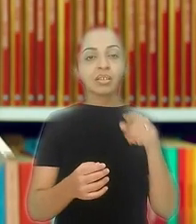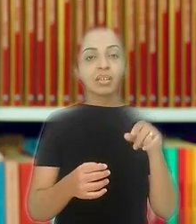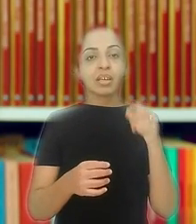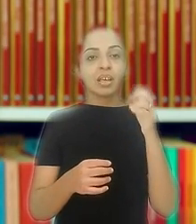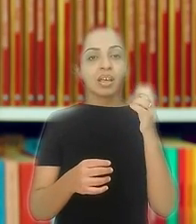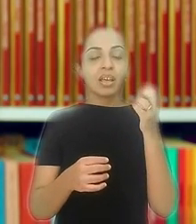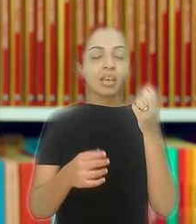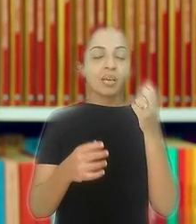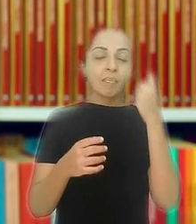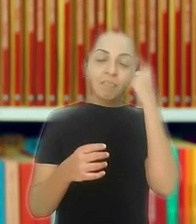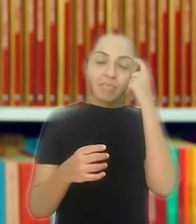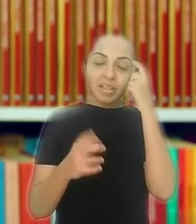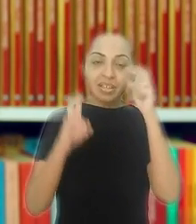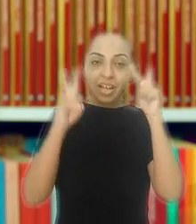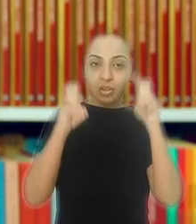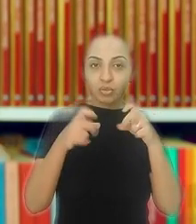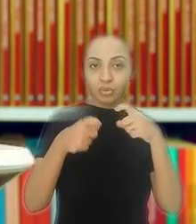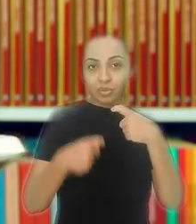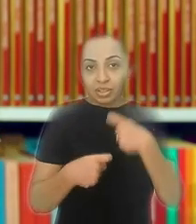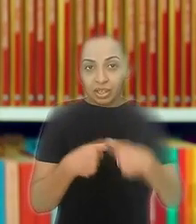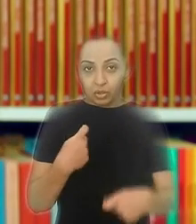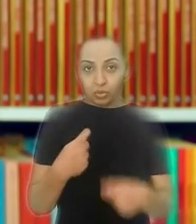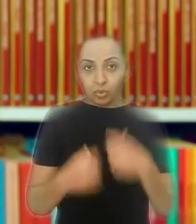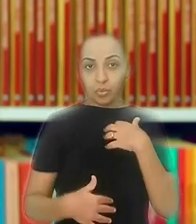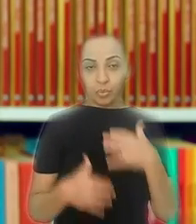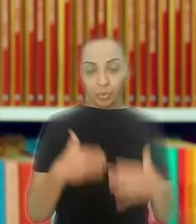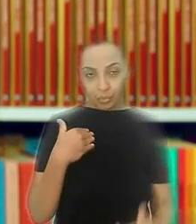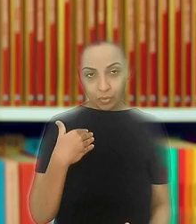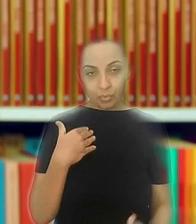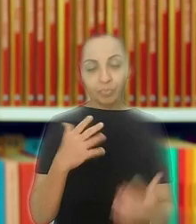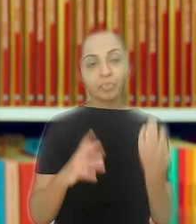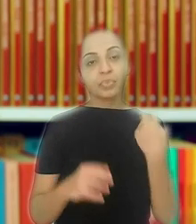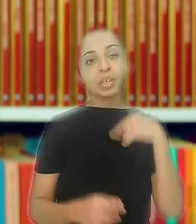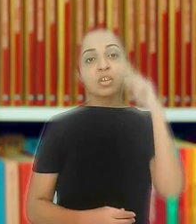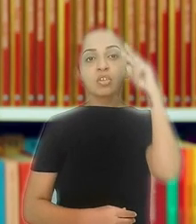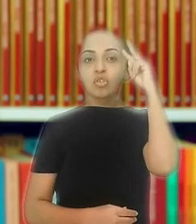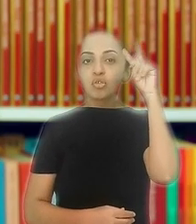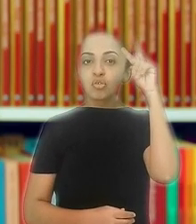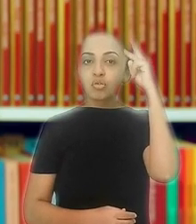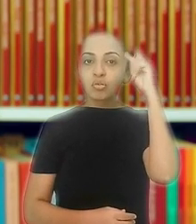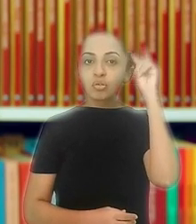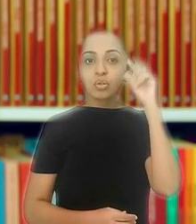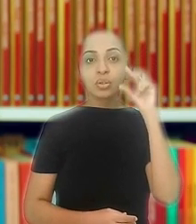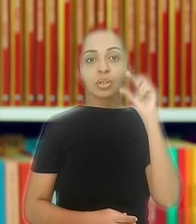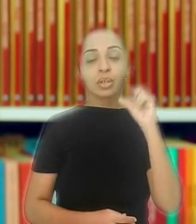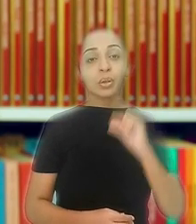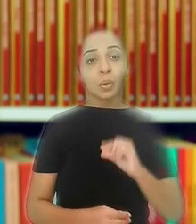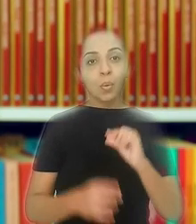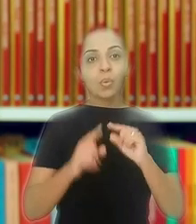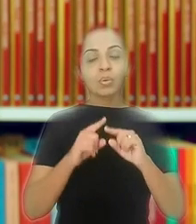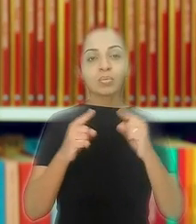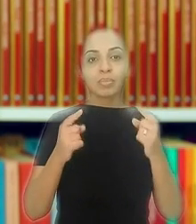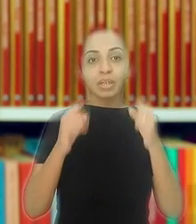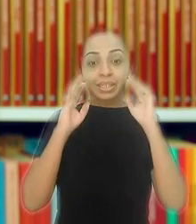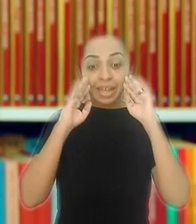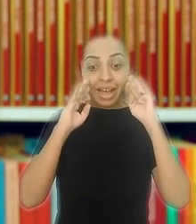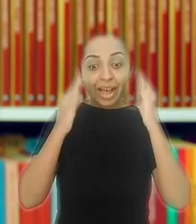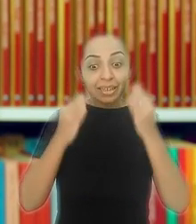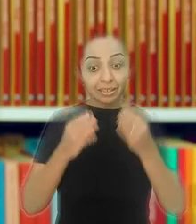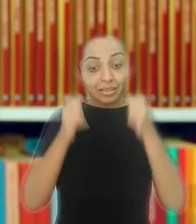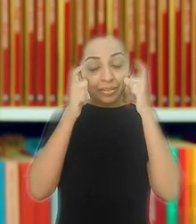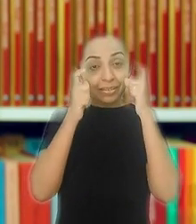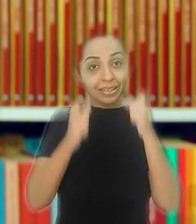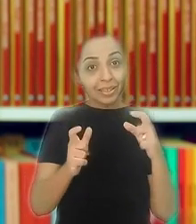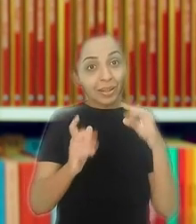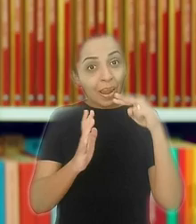são características muito interessante é uma grande poesia que a Anália da Pinhão faz é um livro apesar de curto que precisa de uma